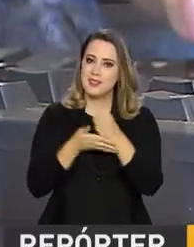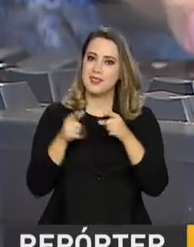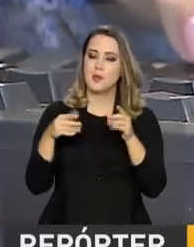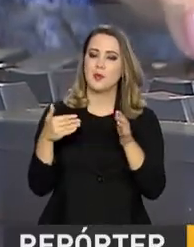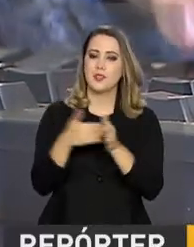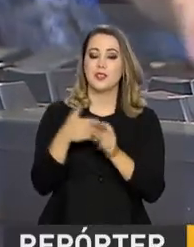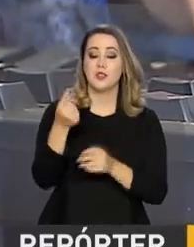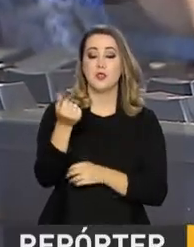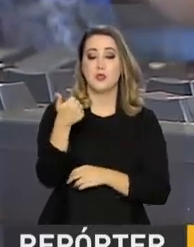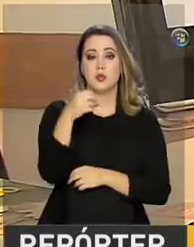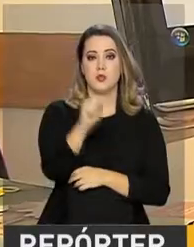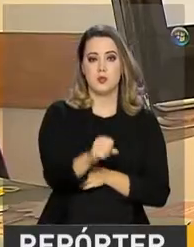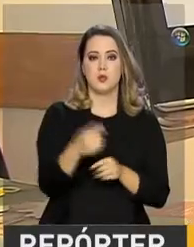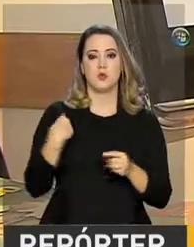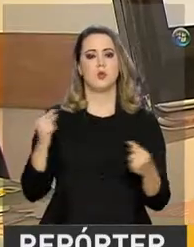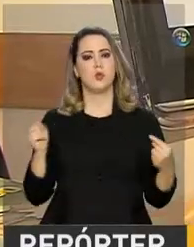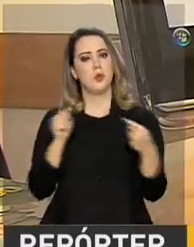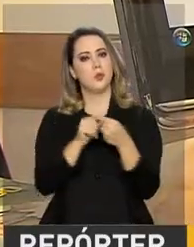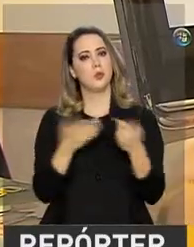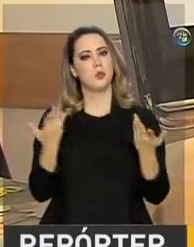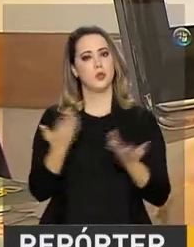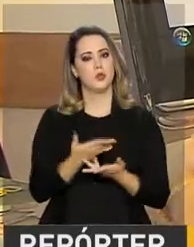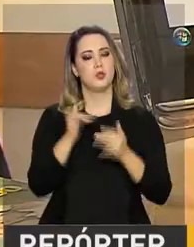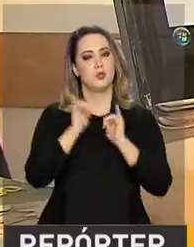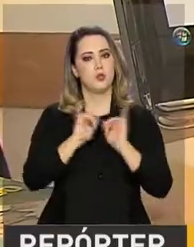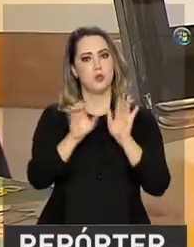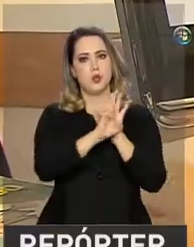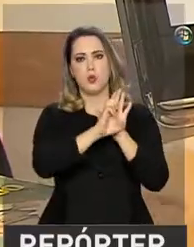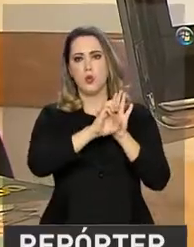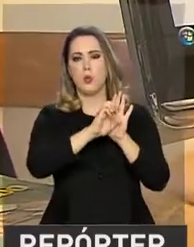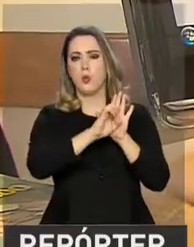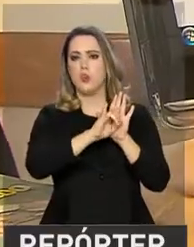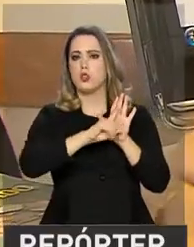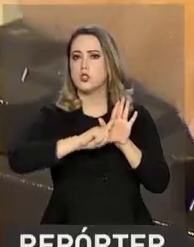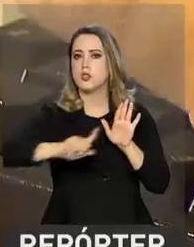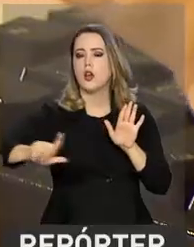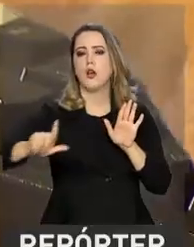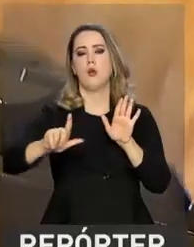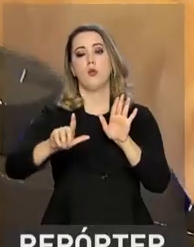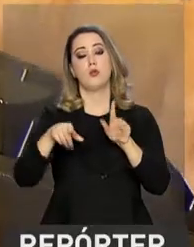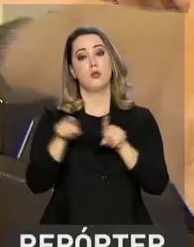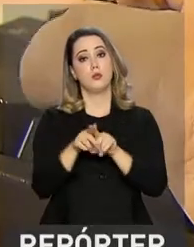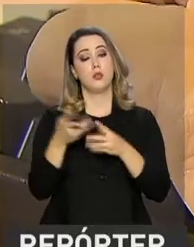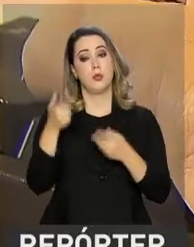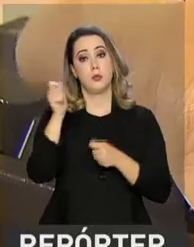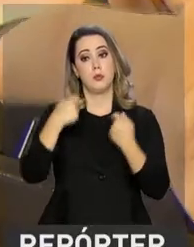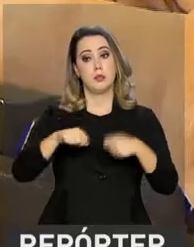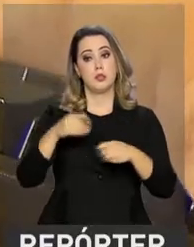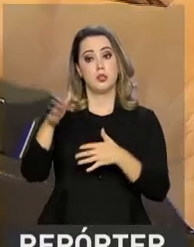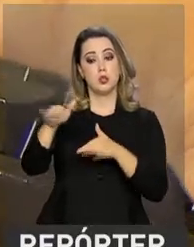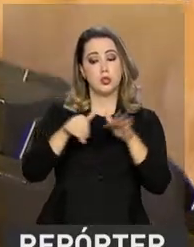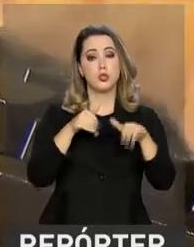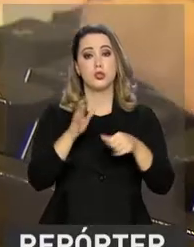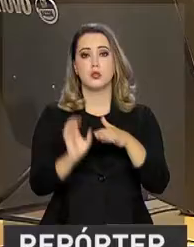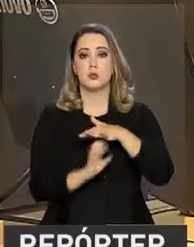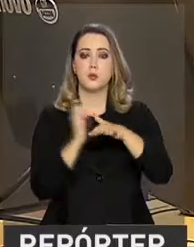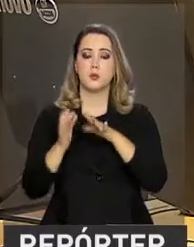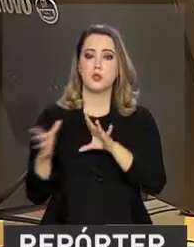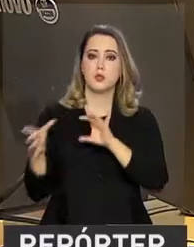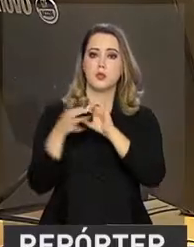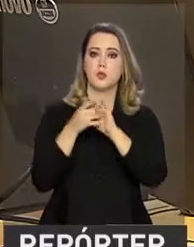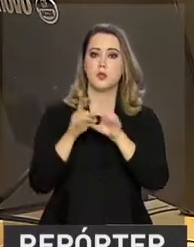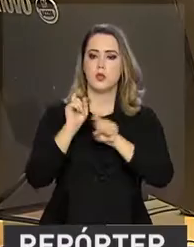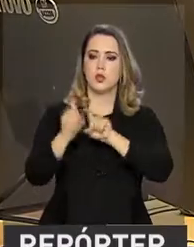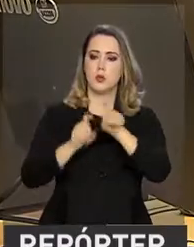do ministério da saúde com o lançamento de um edital que credencia empresas para prestar serviços de conectividade e